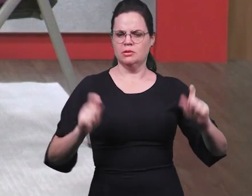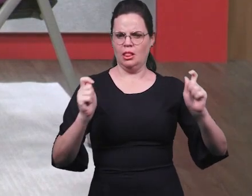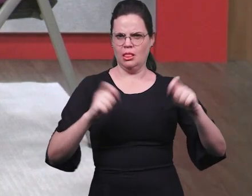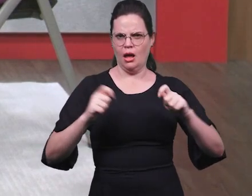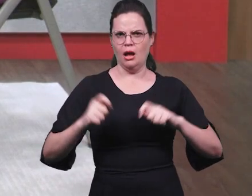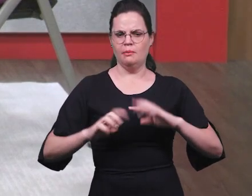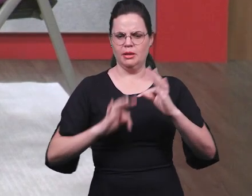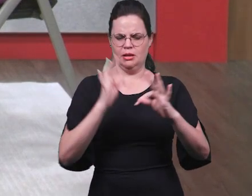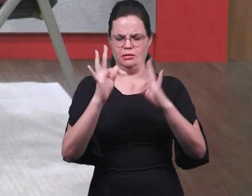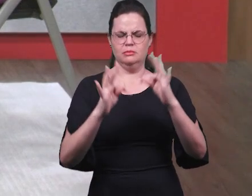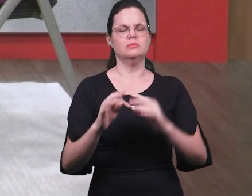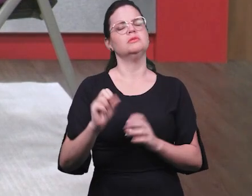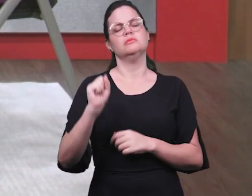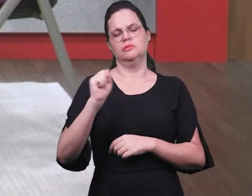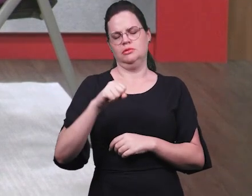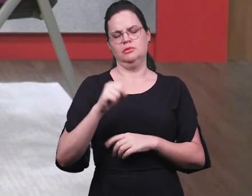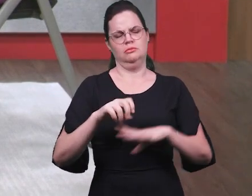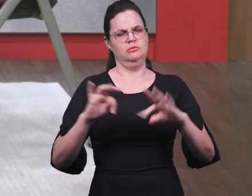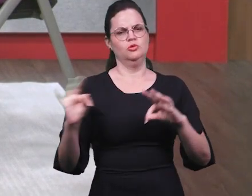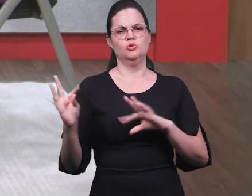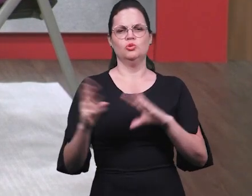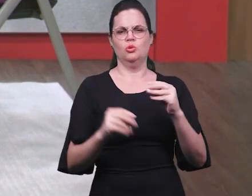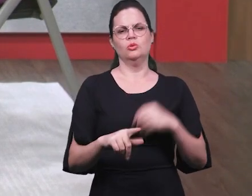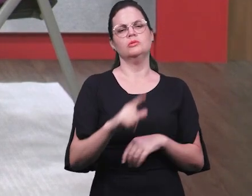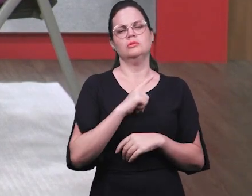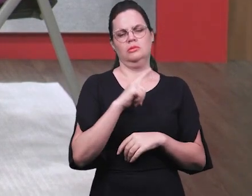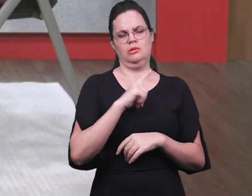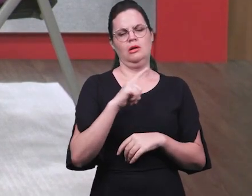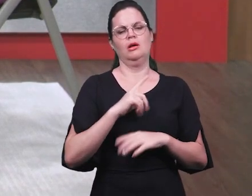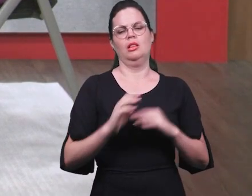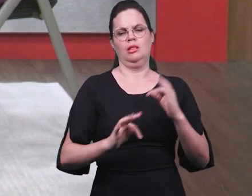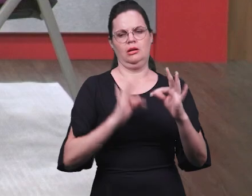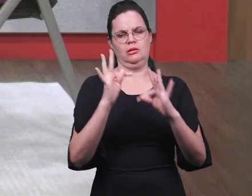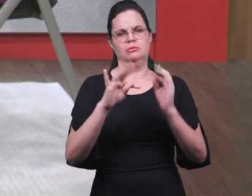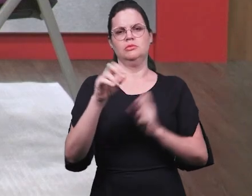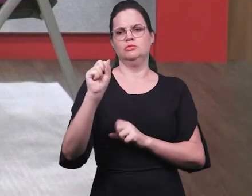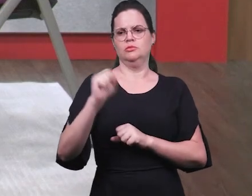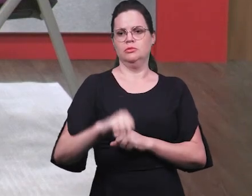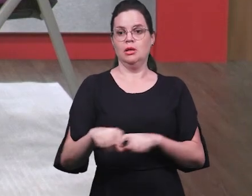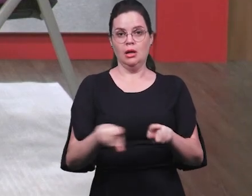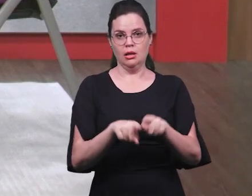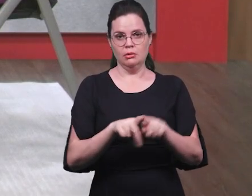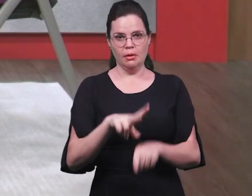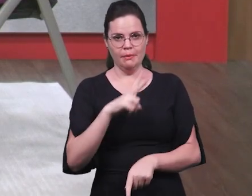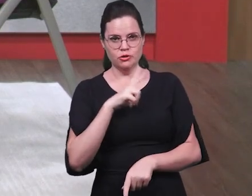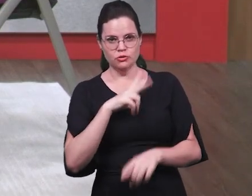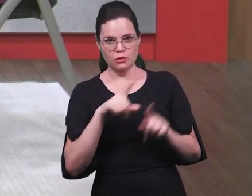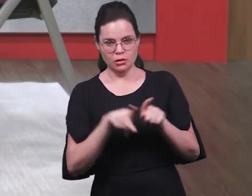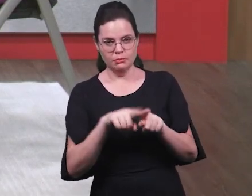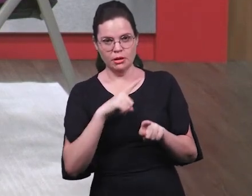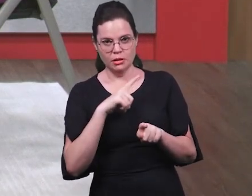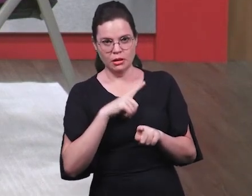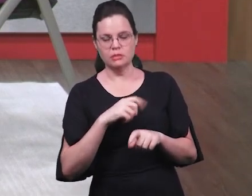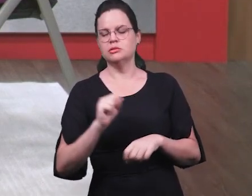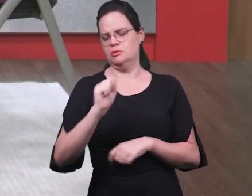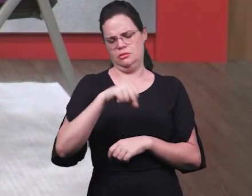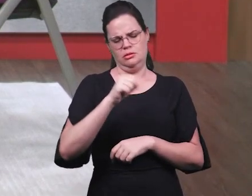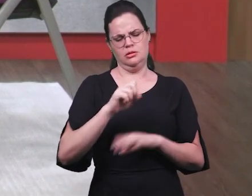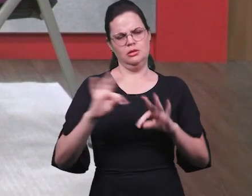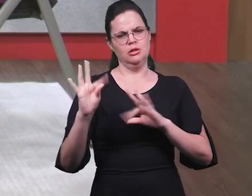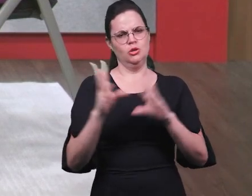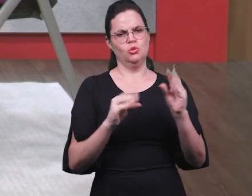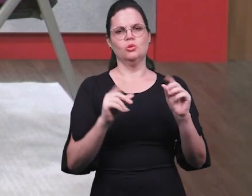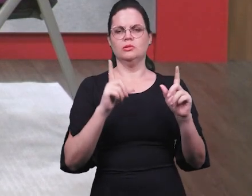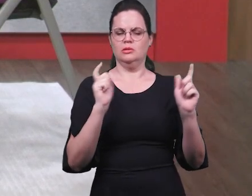de tratamento. Tem. Pelo SUS, pelo sistema particular também privado, as pessoas têm